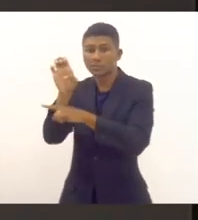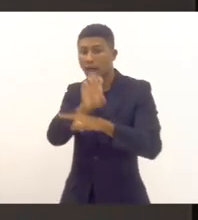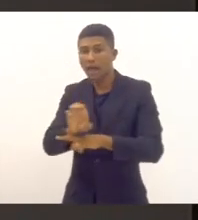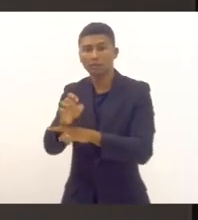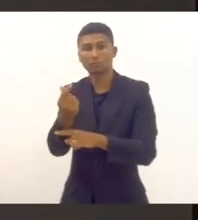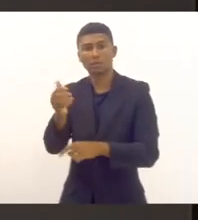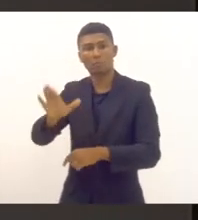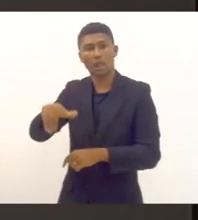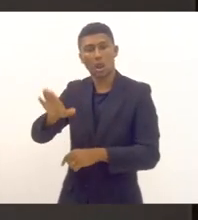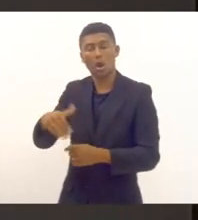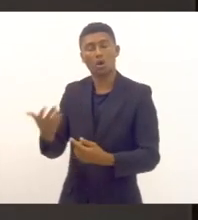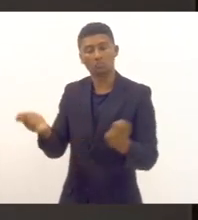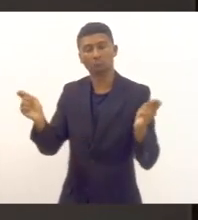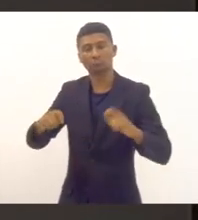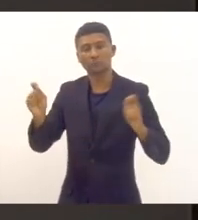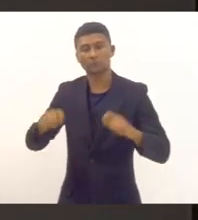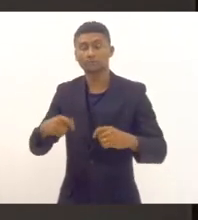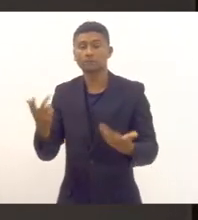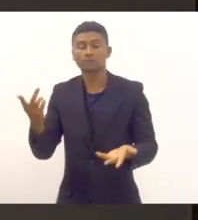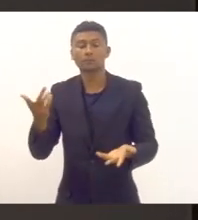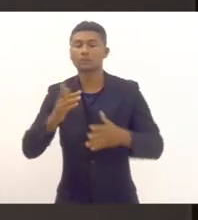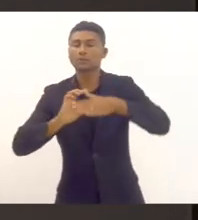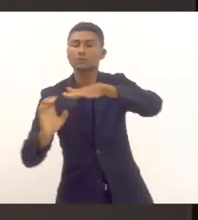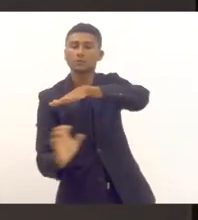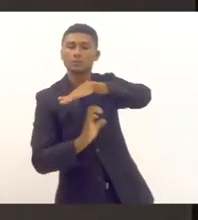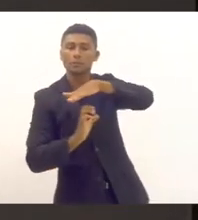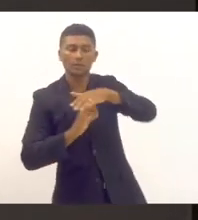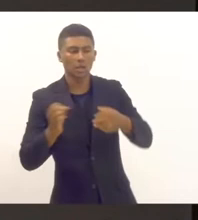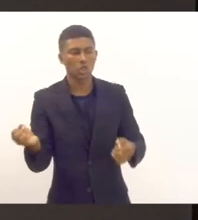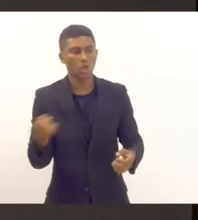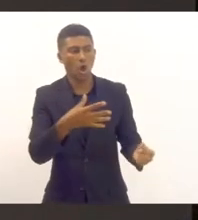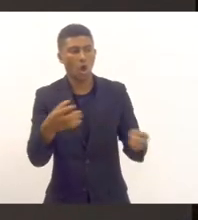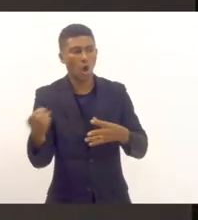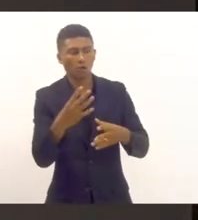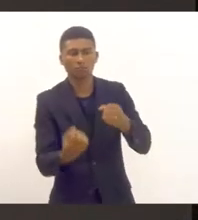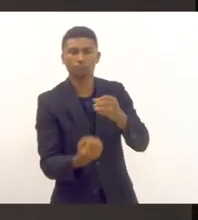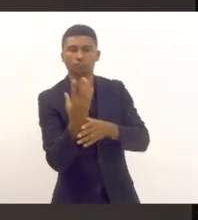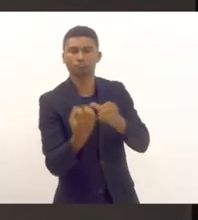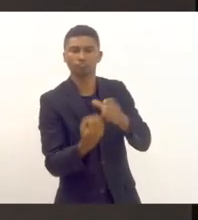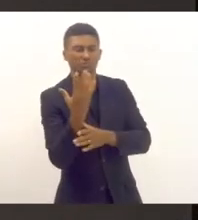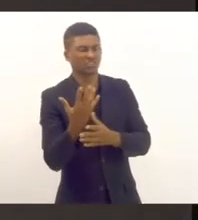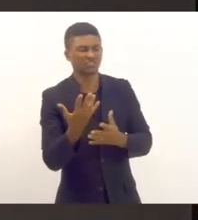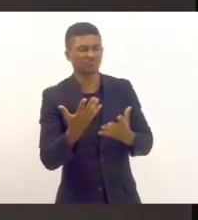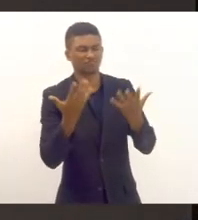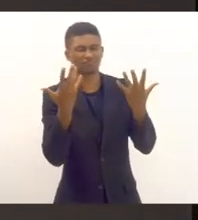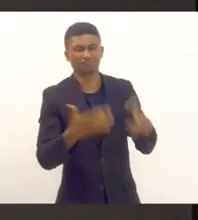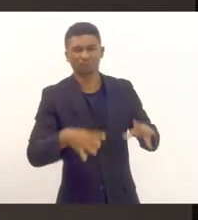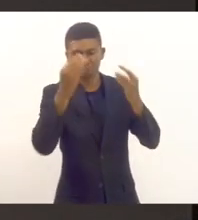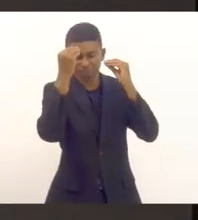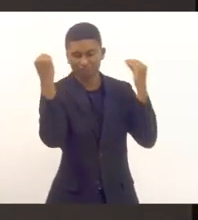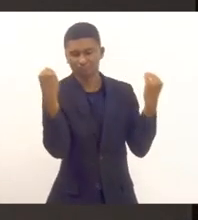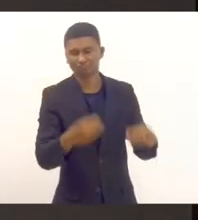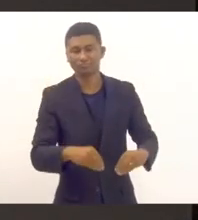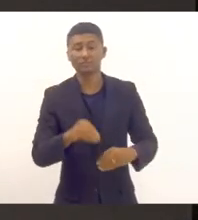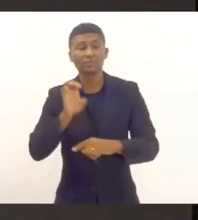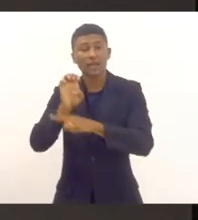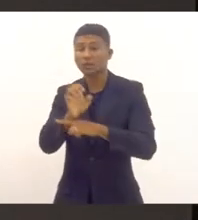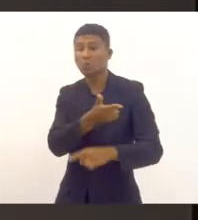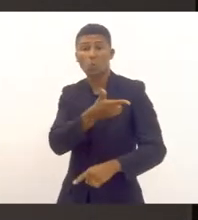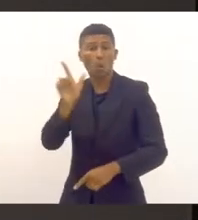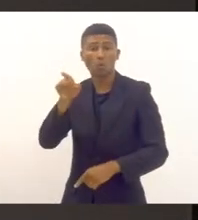Desestímulo a abertura de novas empresas como tendência ao estabelecimento em estados vizinhos. E é isso. O cara vai,